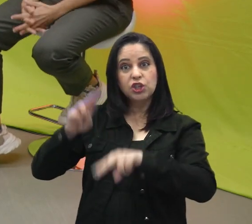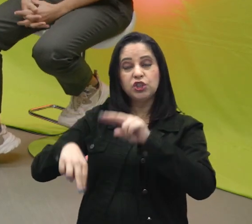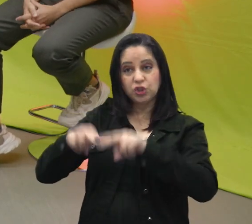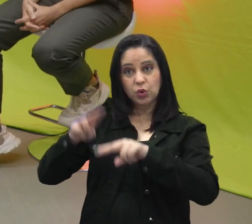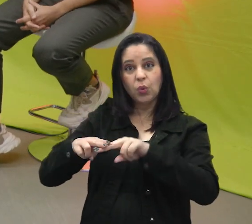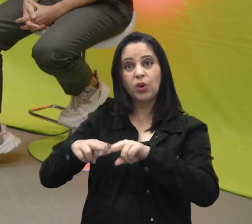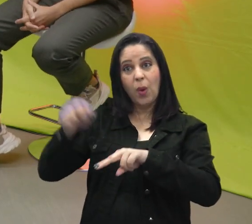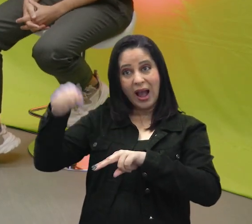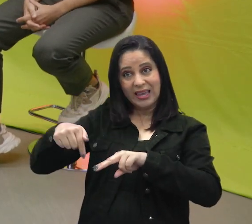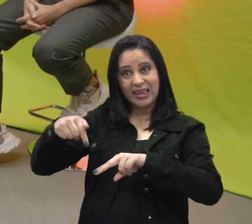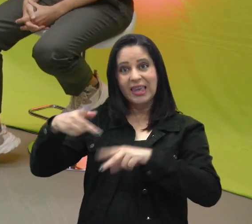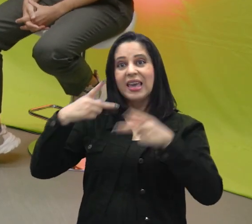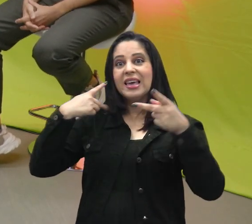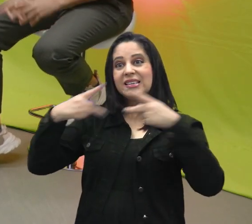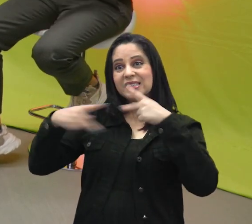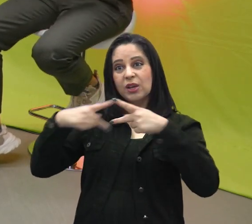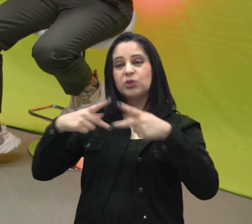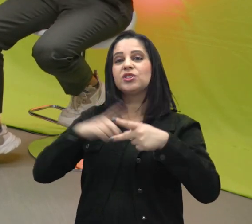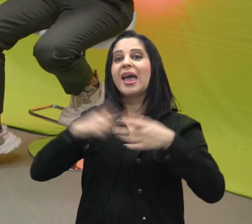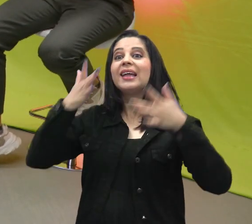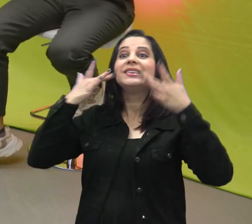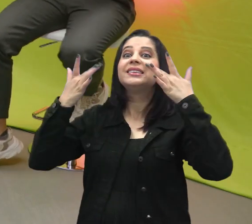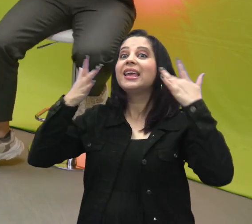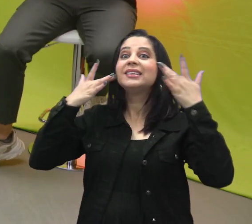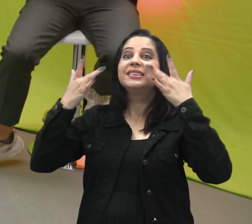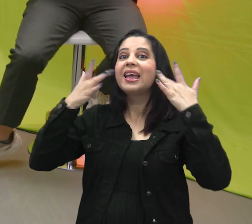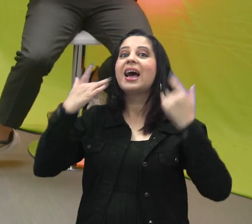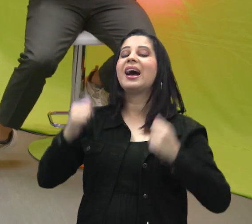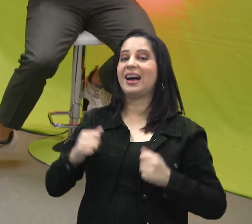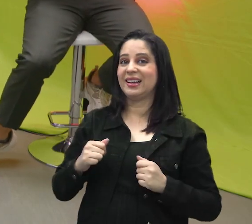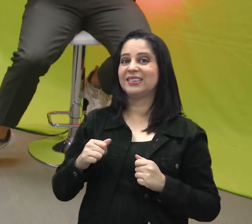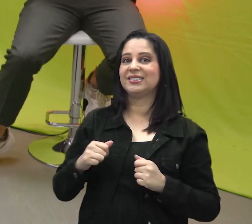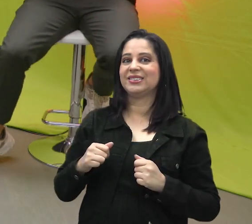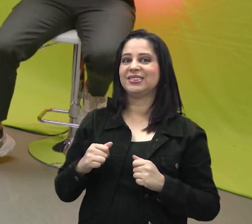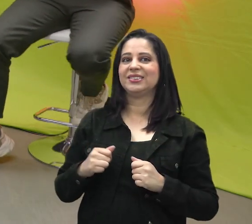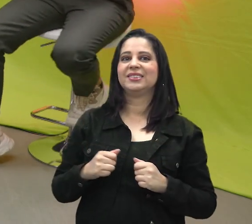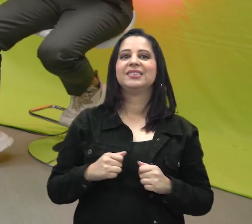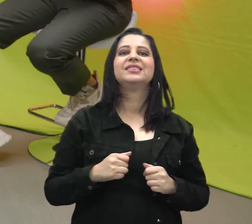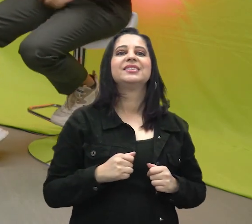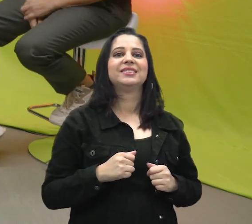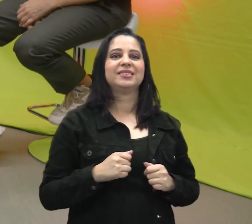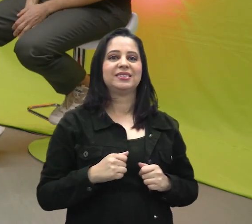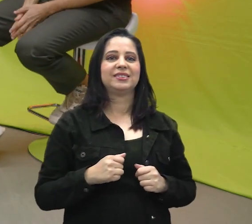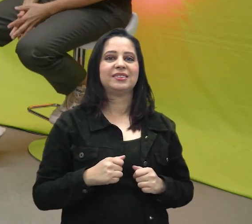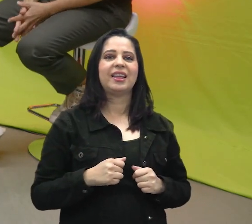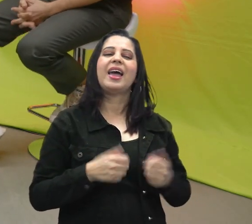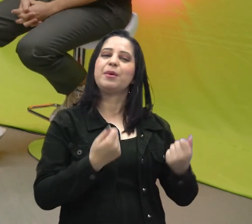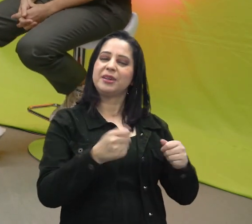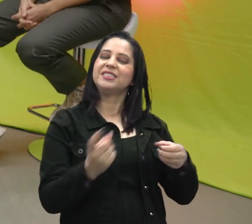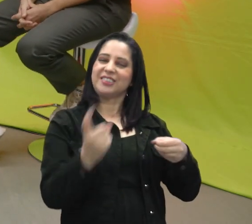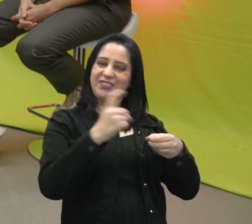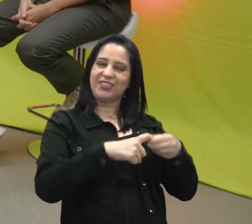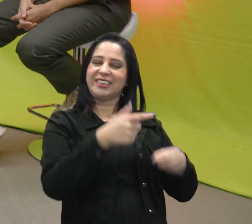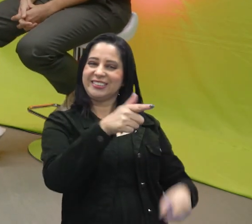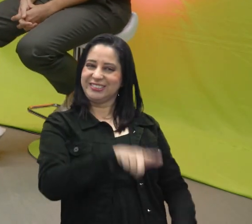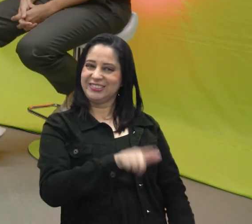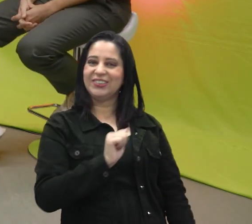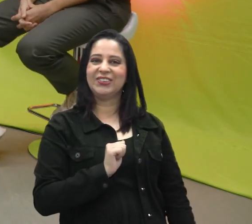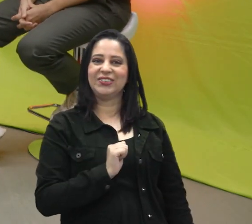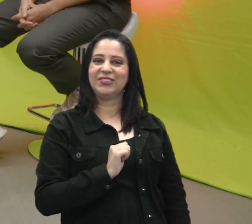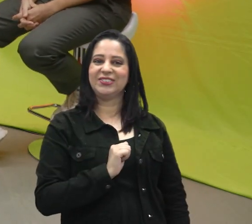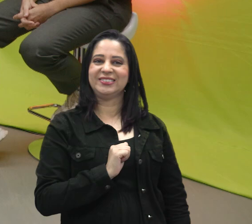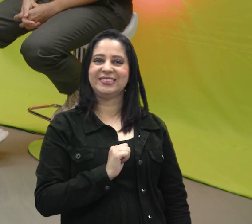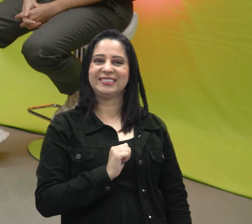elenco fazendo a peça no Teatro Colinas. Ah, Em olha Taubaté só. também. Então a gente vai assistir. E você tem que voltar aqui então, Tom. Volto, Vai falar dos com futuros, certeza. você que deixou em